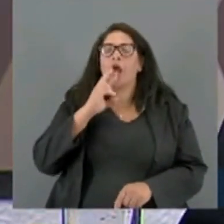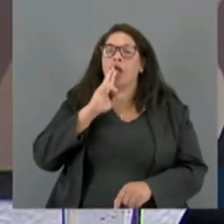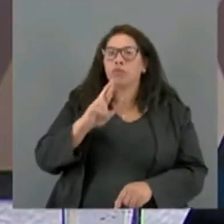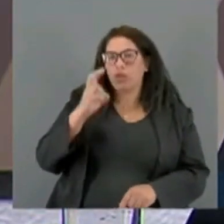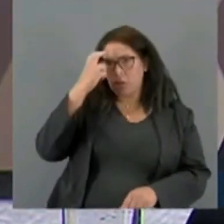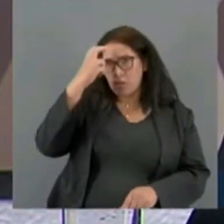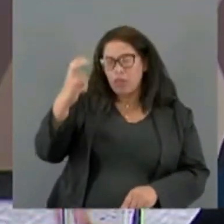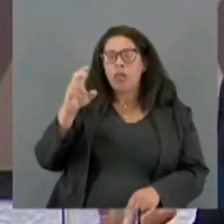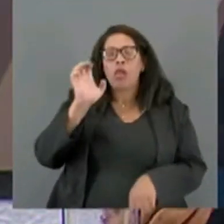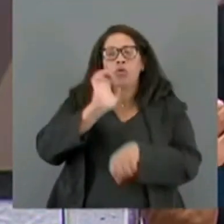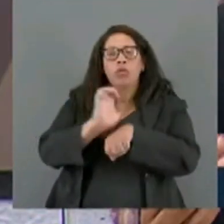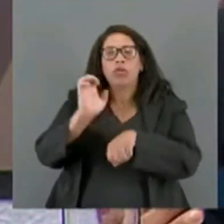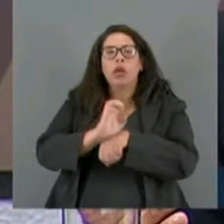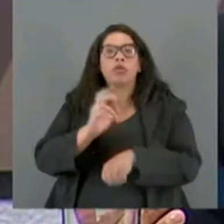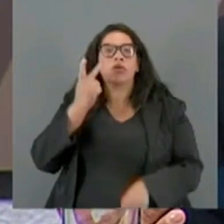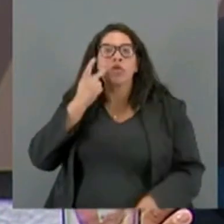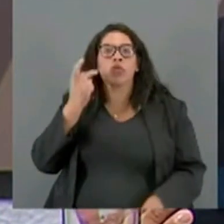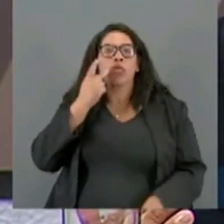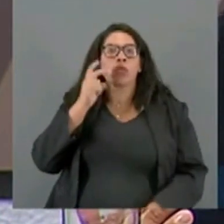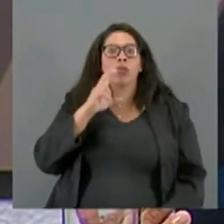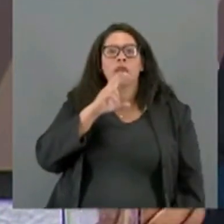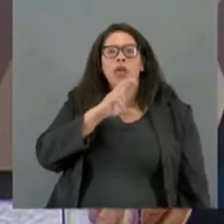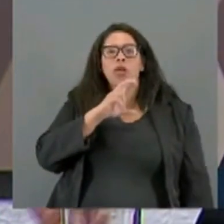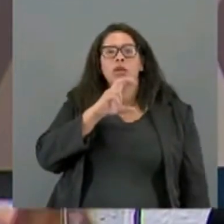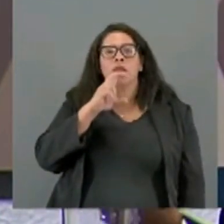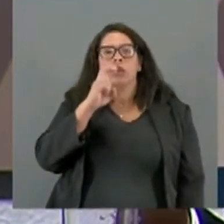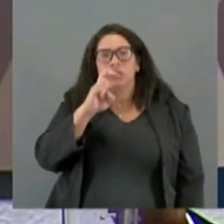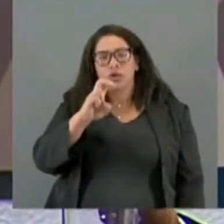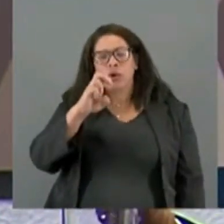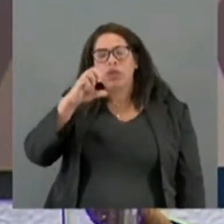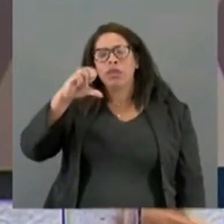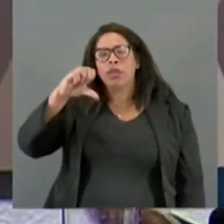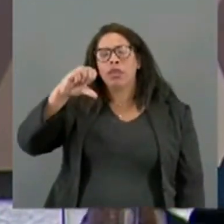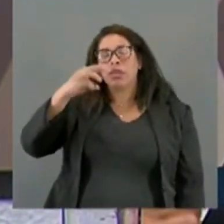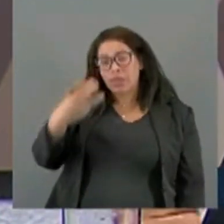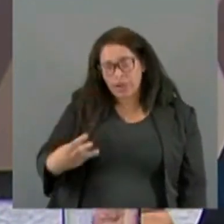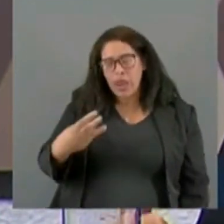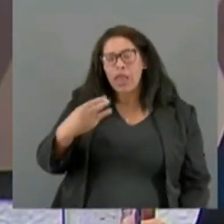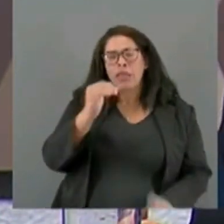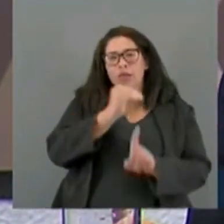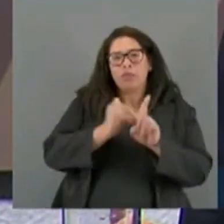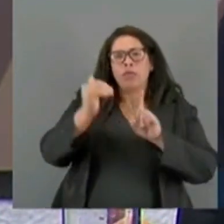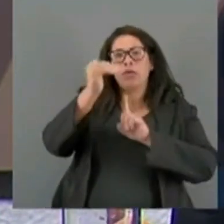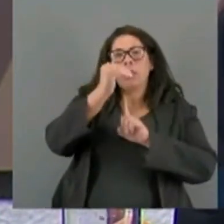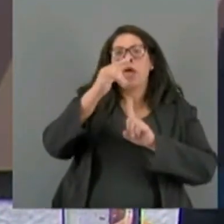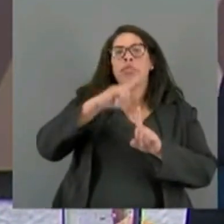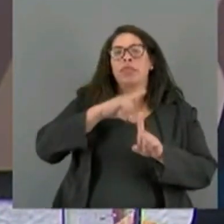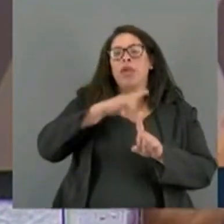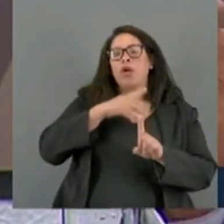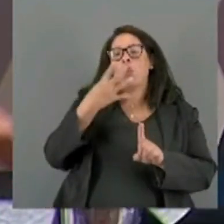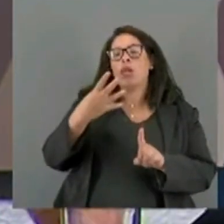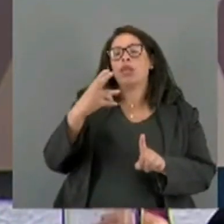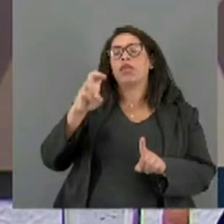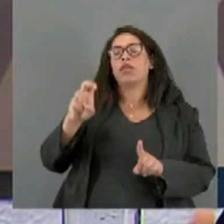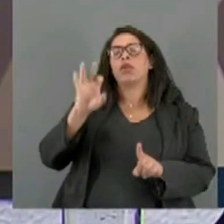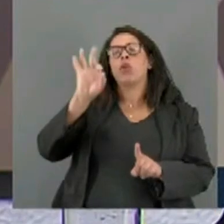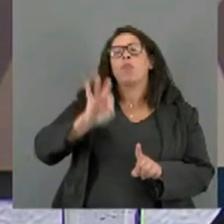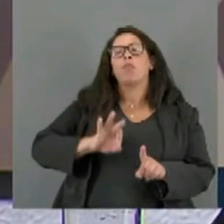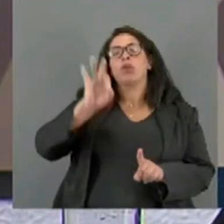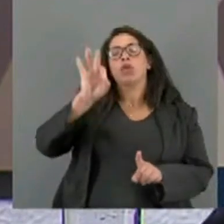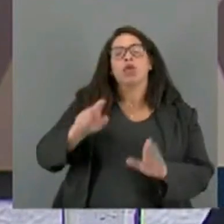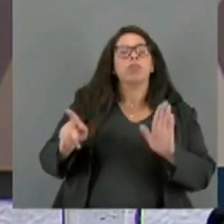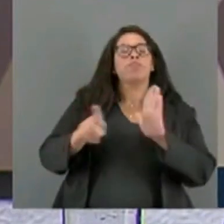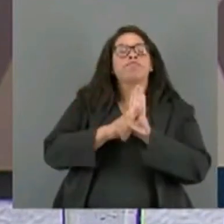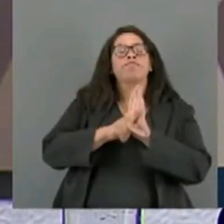nosso estado do Ceará, lá são 53 desembargadores, nós temos 45% de mulheres. Muito obrigado